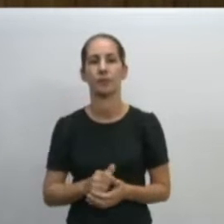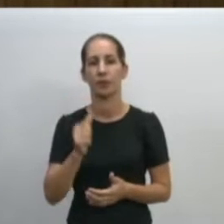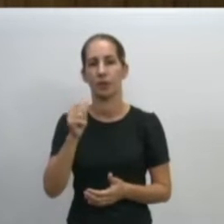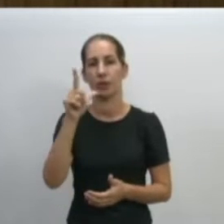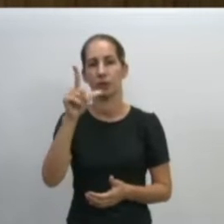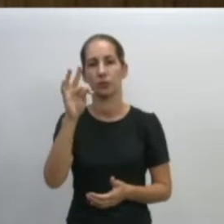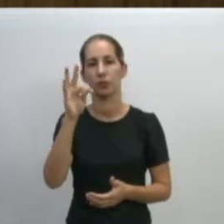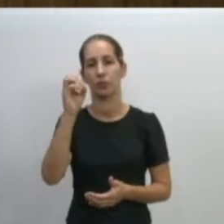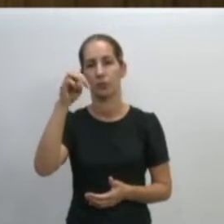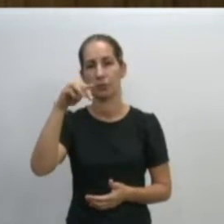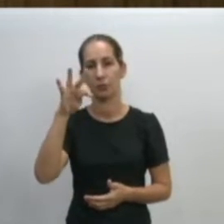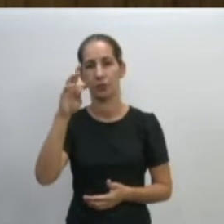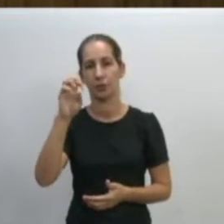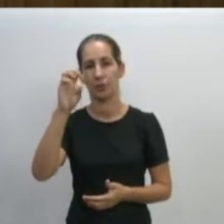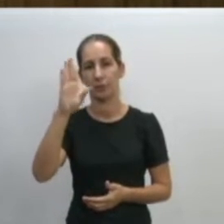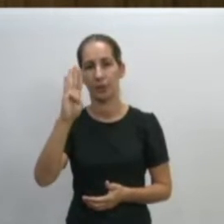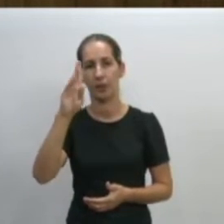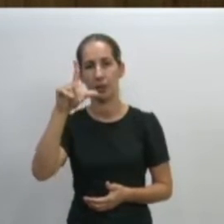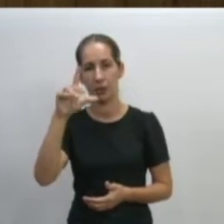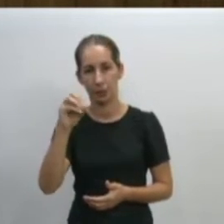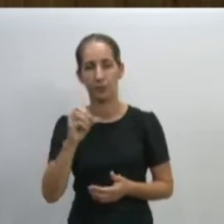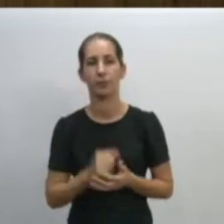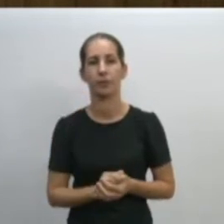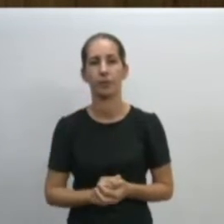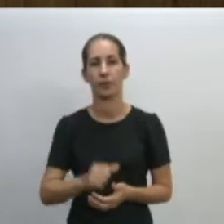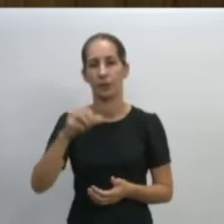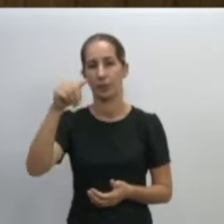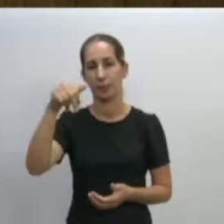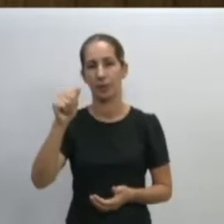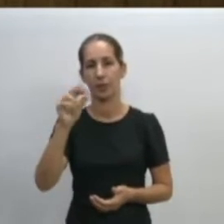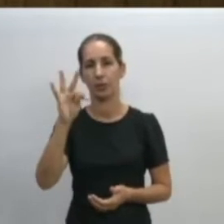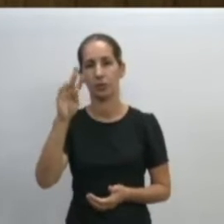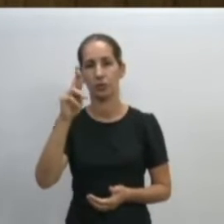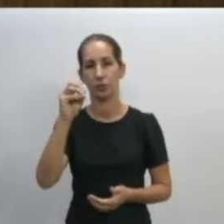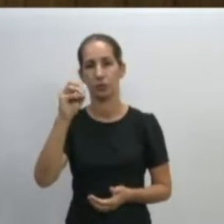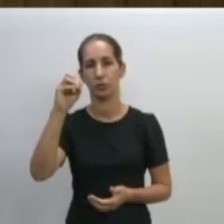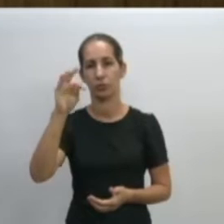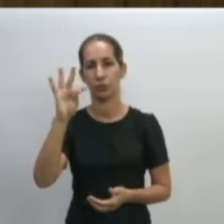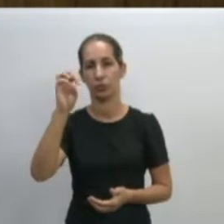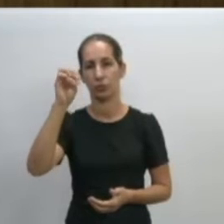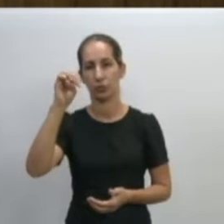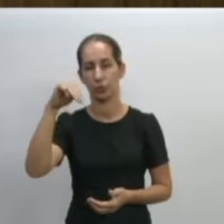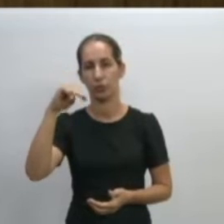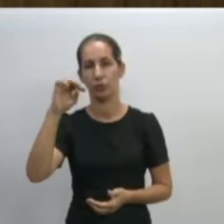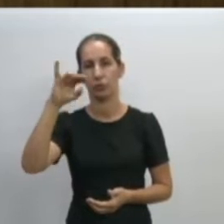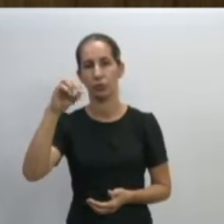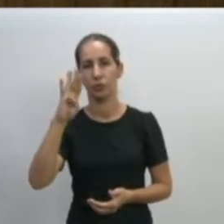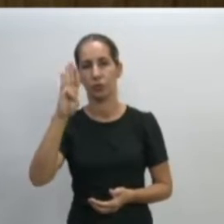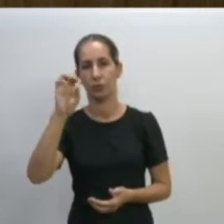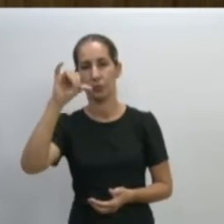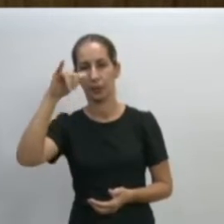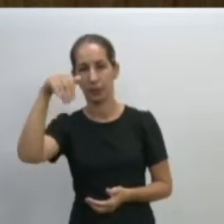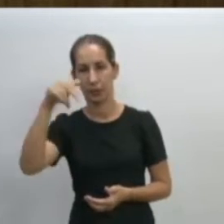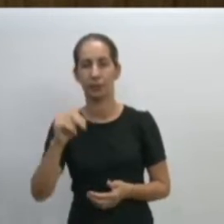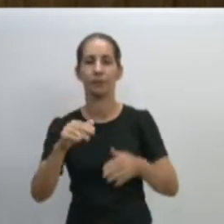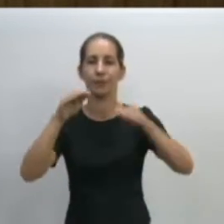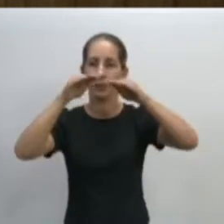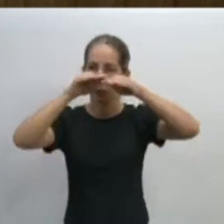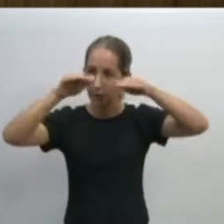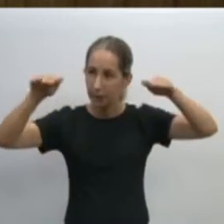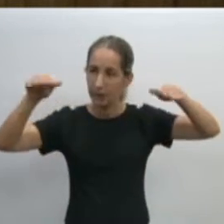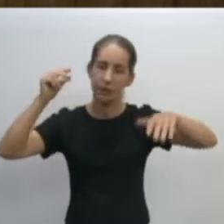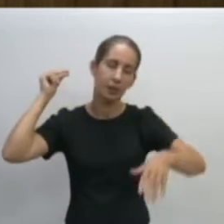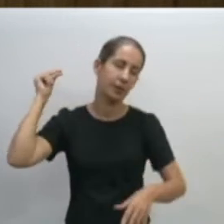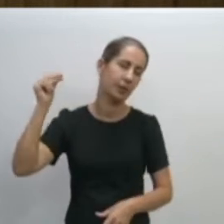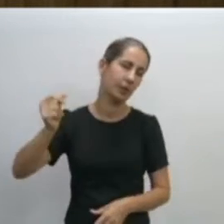Belo, Maestro Tojobim. A Maestro Tojobim teve um problema do muro, né, e isso vem se